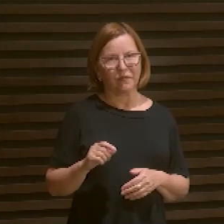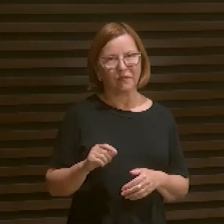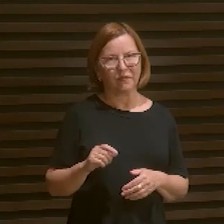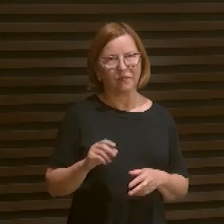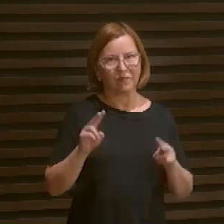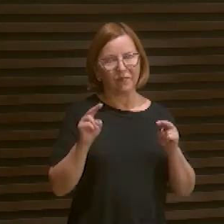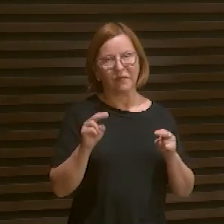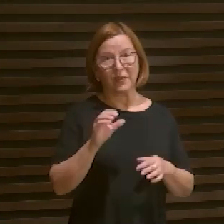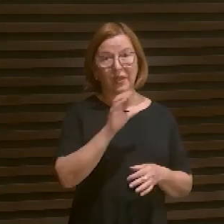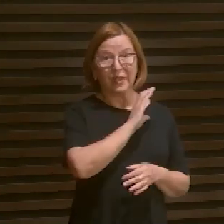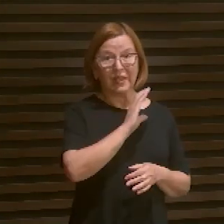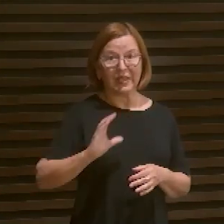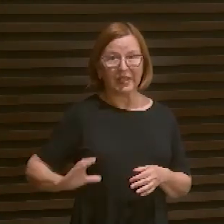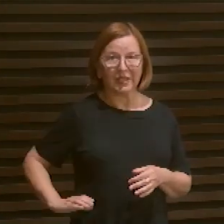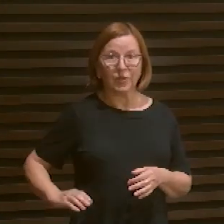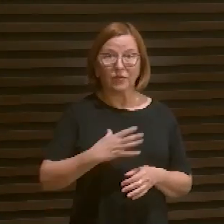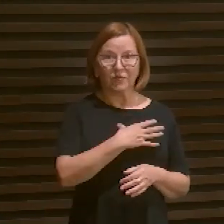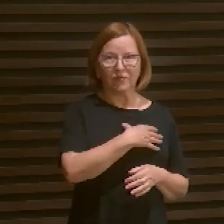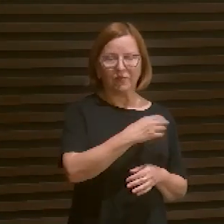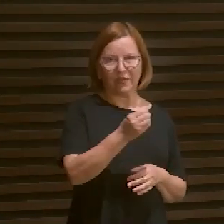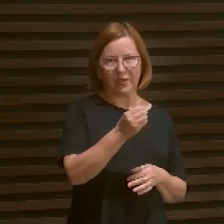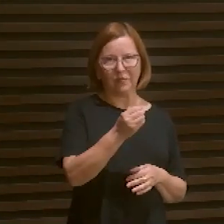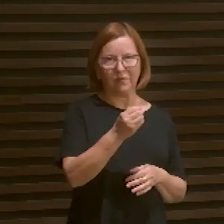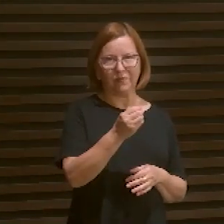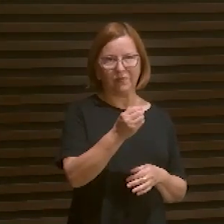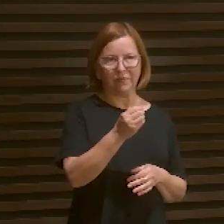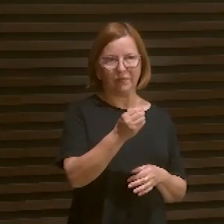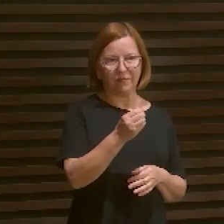Cristo, o Filho,